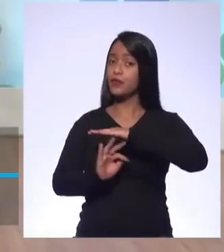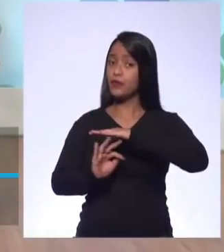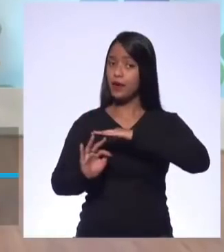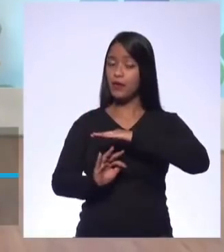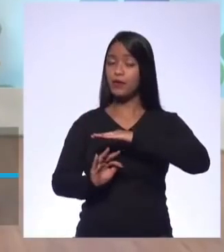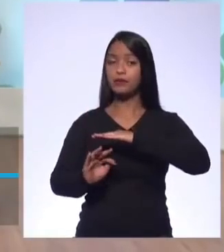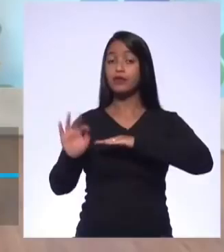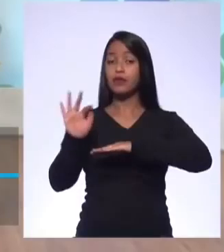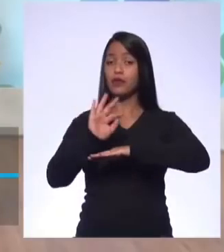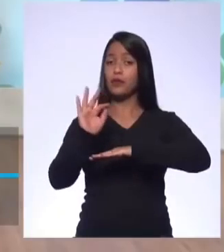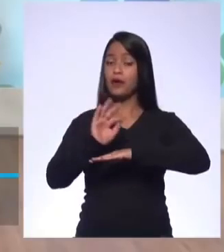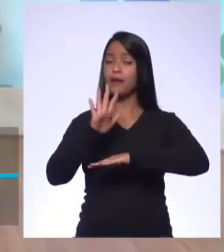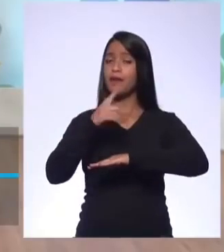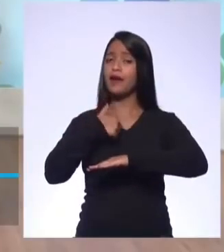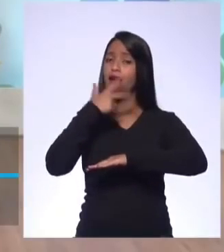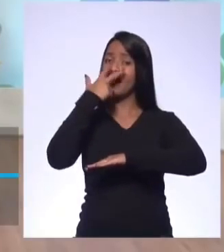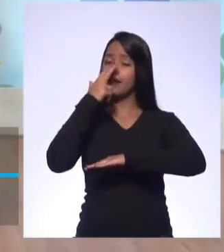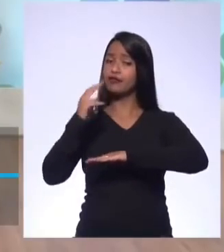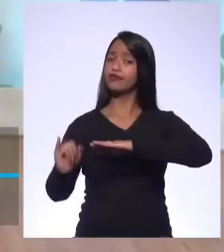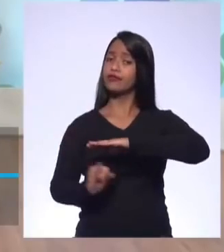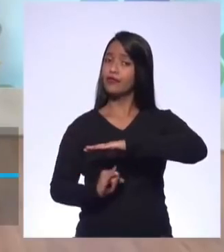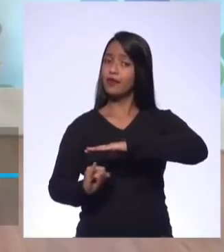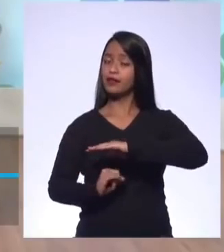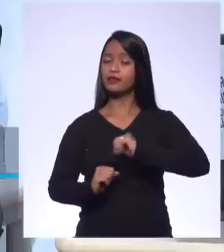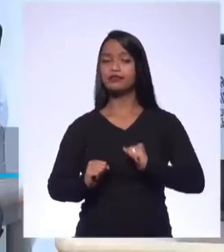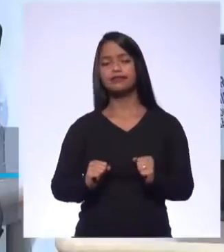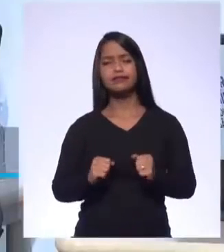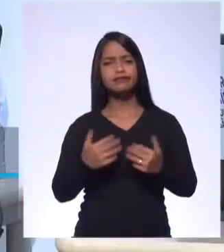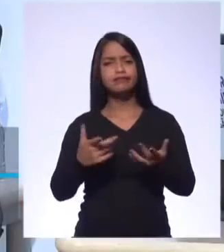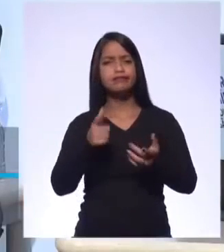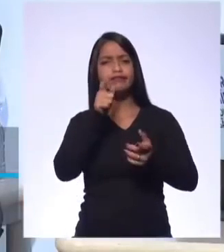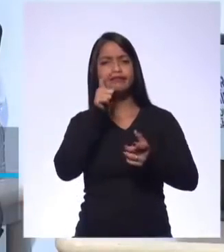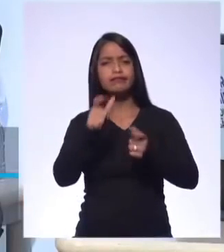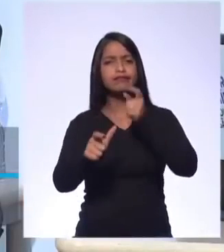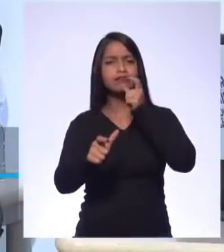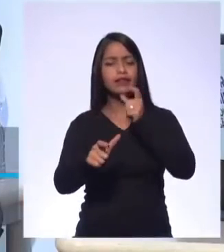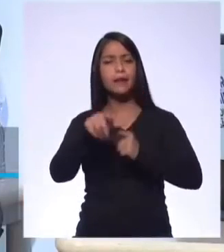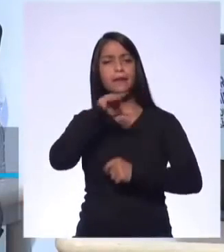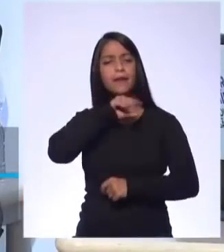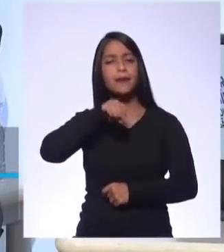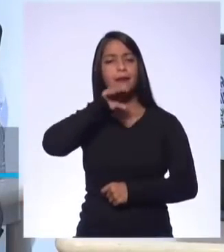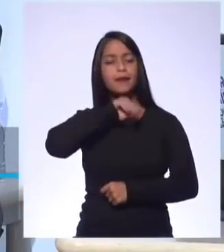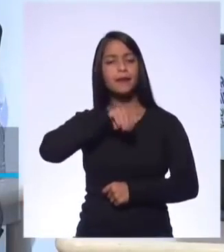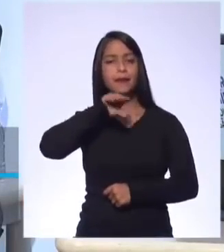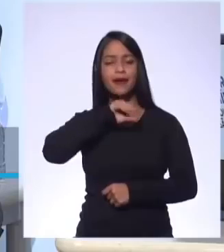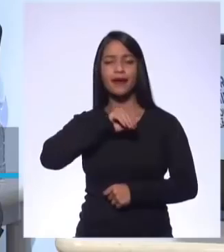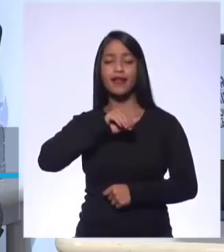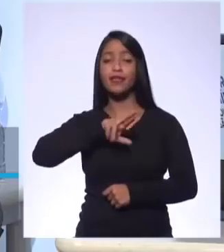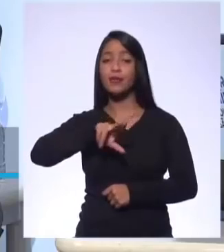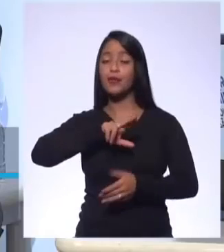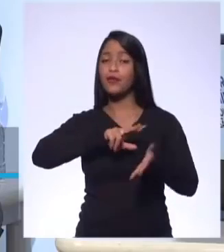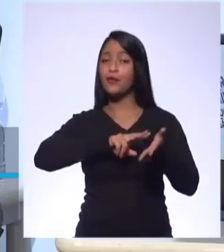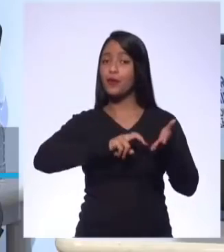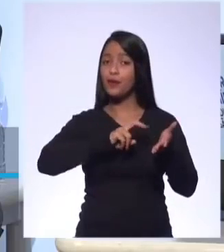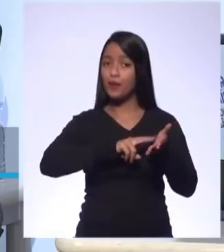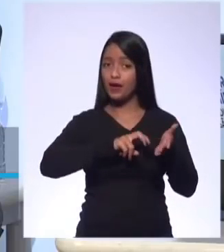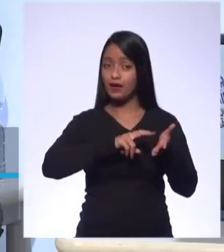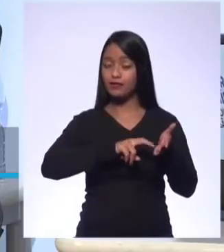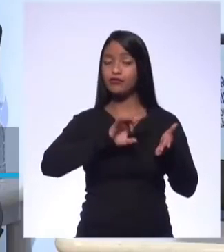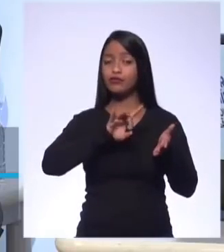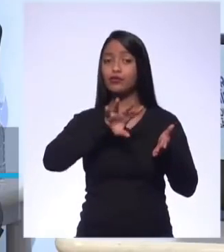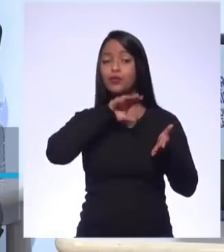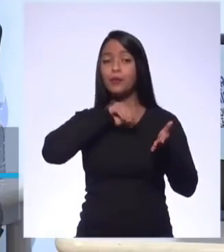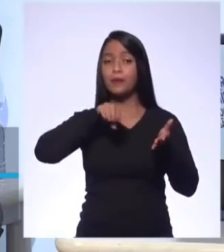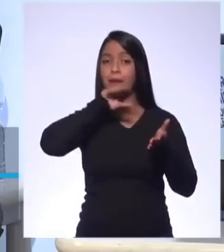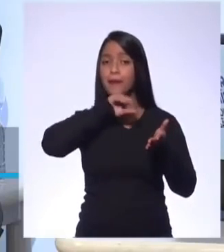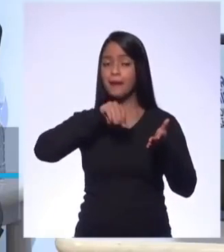Aí eu fiquei na dúvida. Então, pronúncia correta e clara das palavras. Você está falando da pronúncia, não necessariamente do vocabulário, né? Entendi. Então,